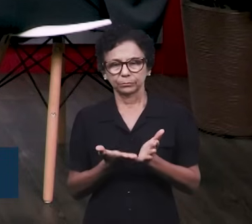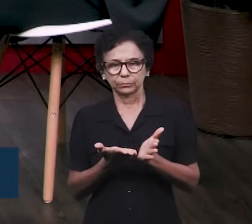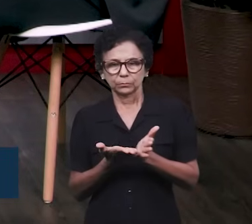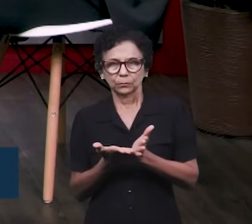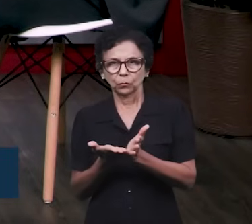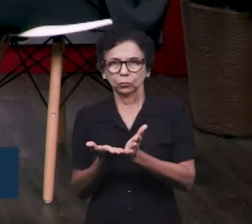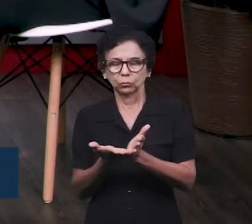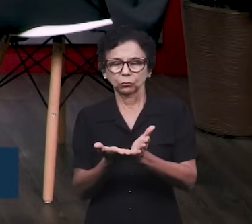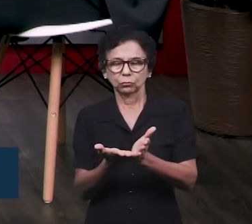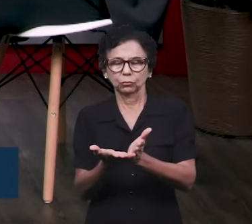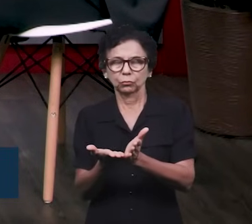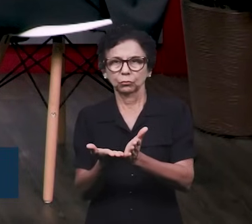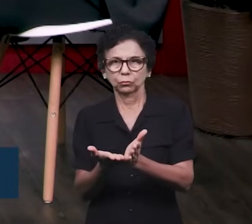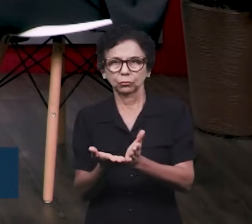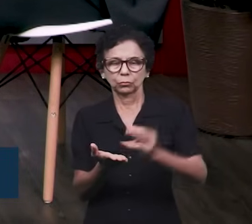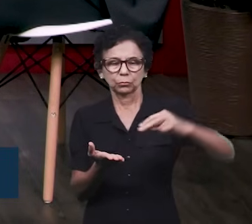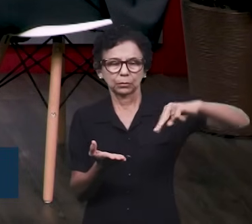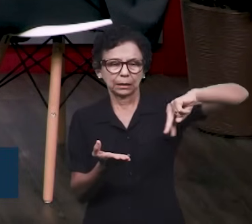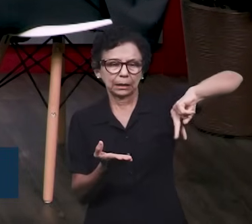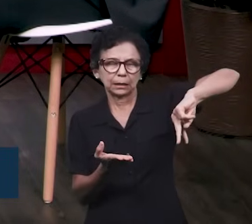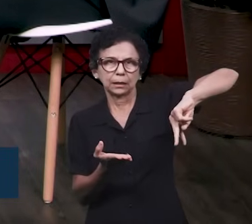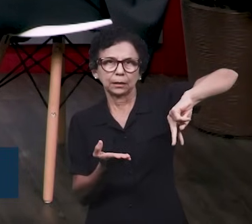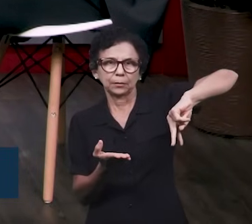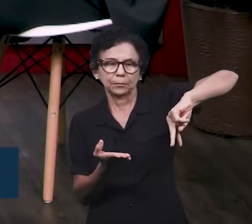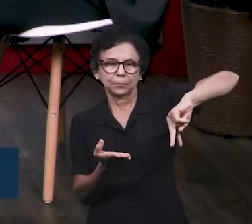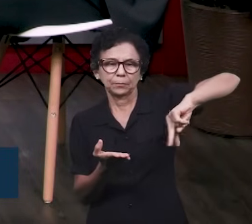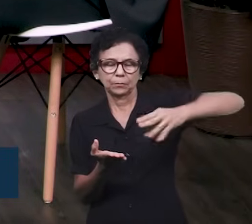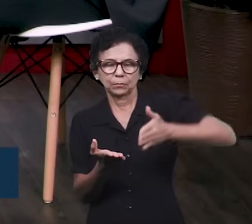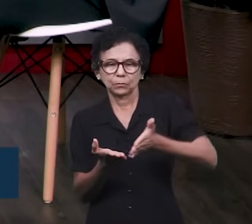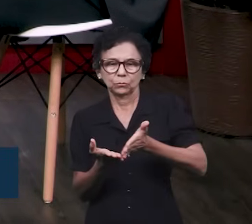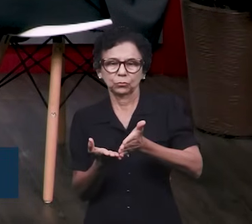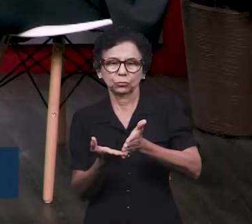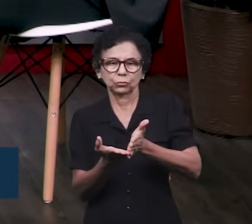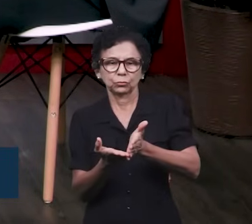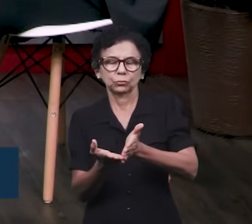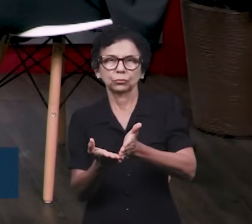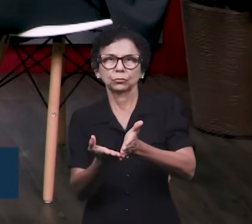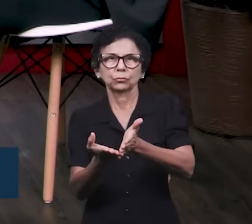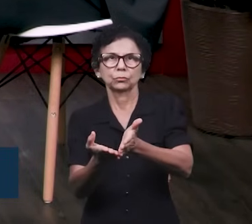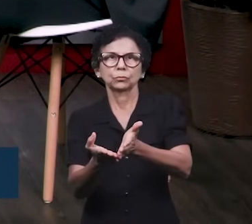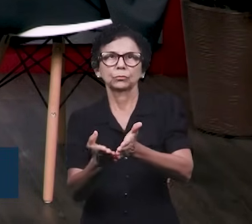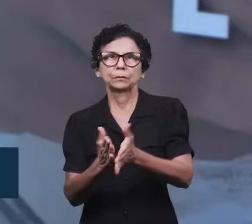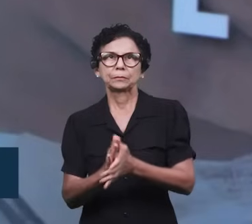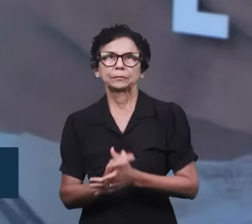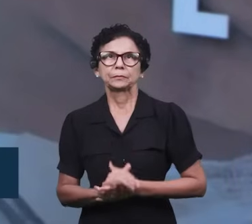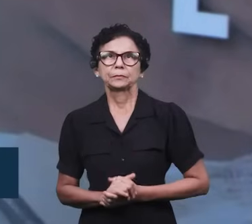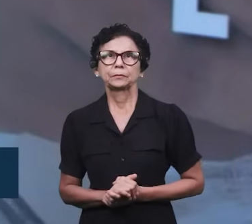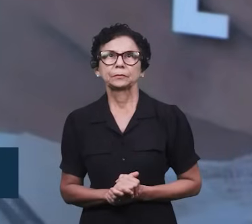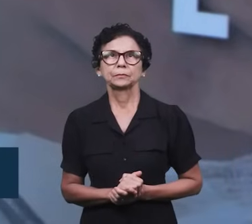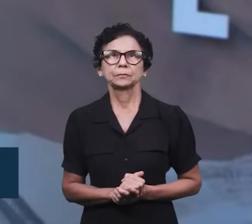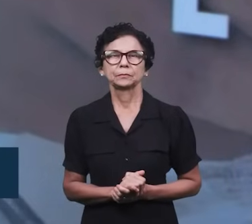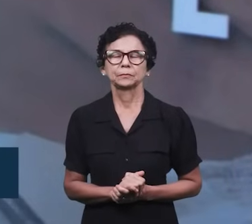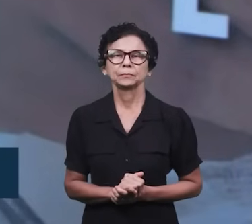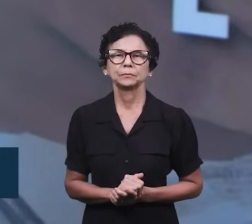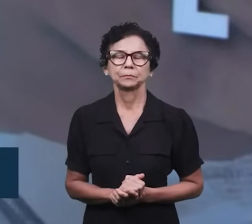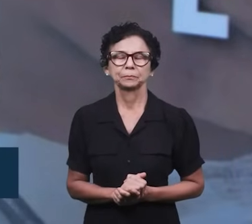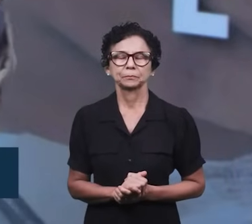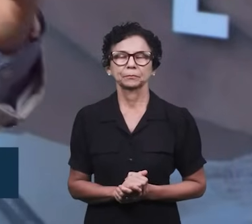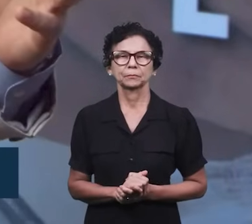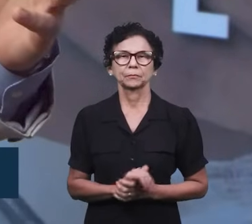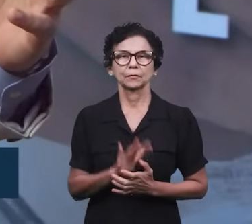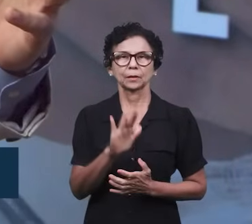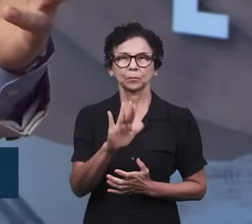lá aliás, me permita, tudo que você que está assistindo, tudo que você imaginar em termos